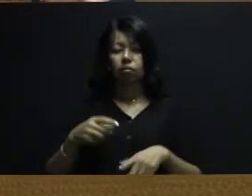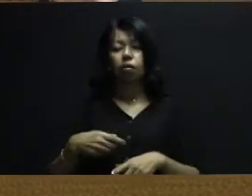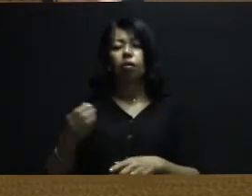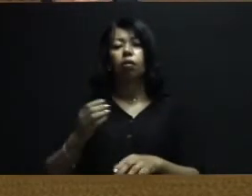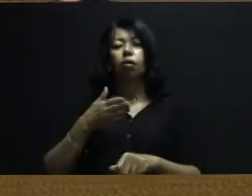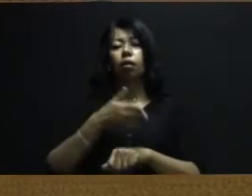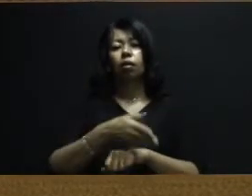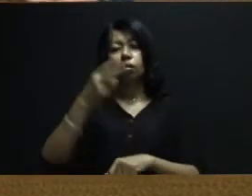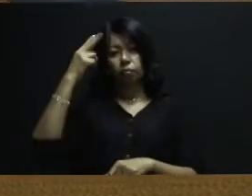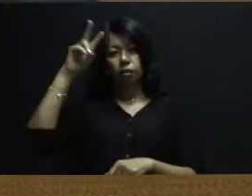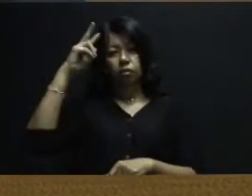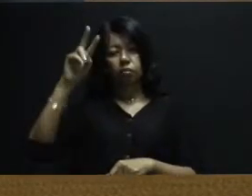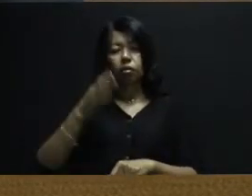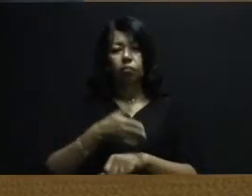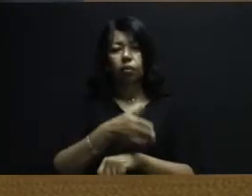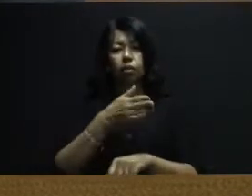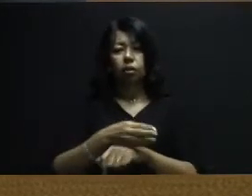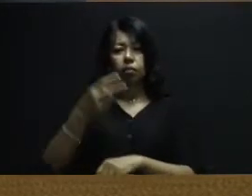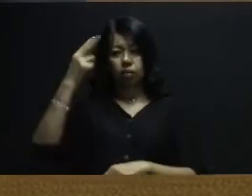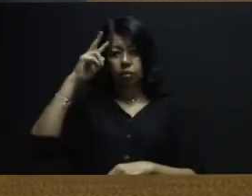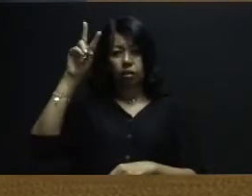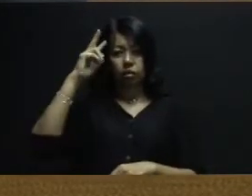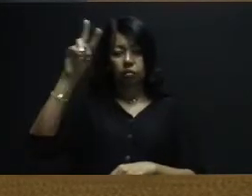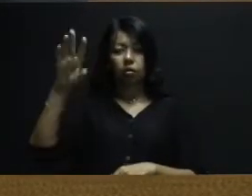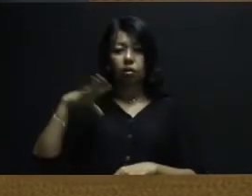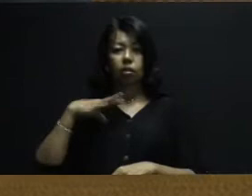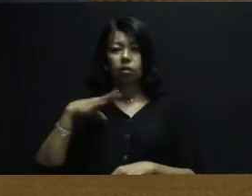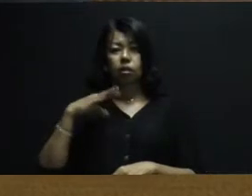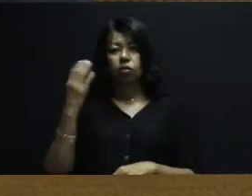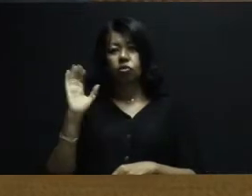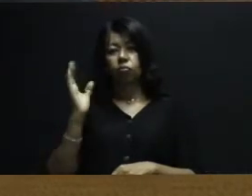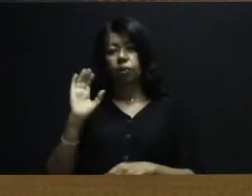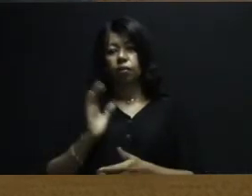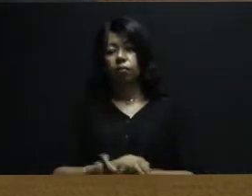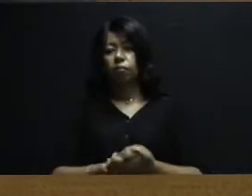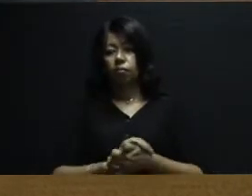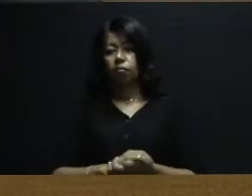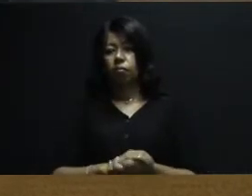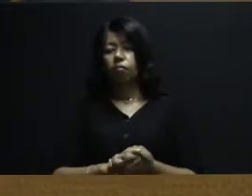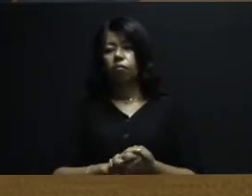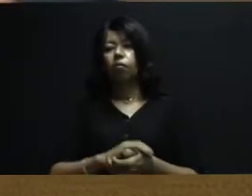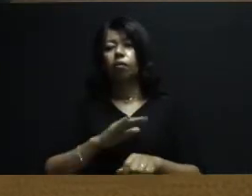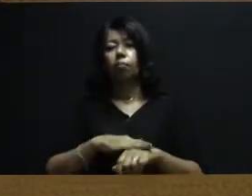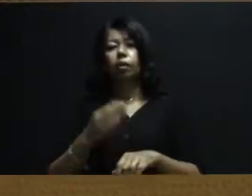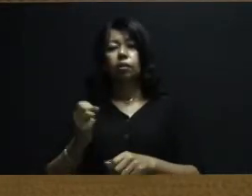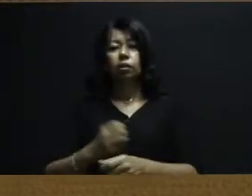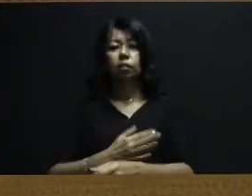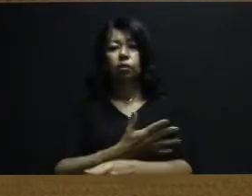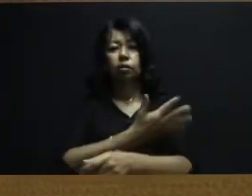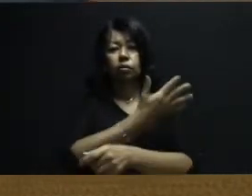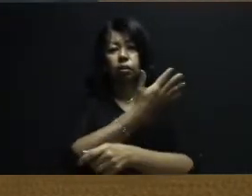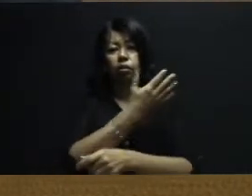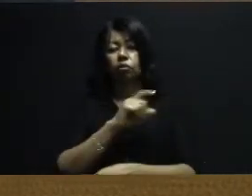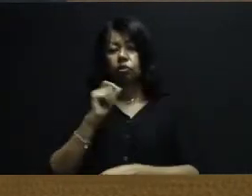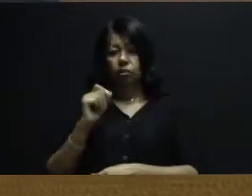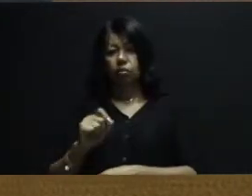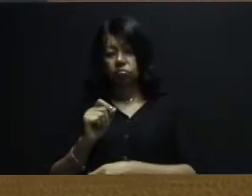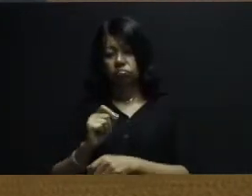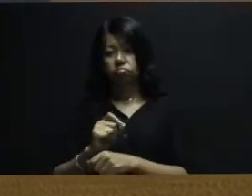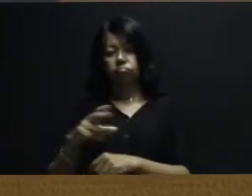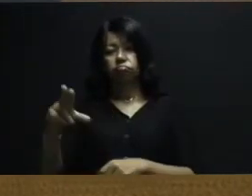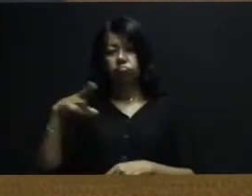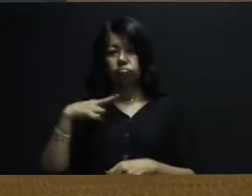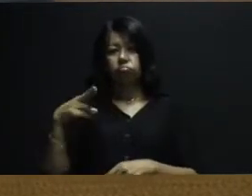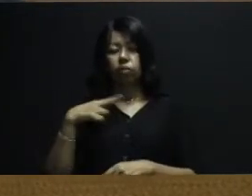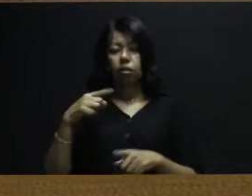entram para a história, fazem parte da história do município de Cubatão. E mais emocionante aí, uma